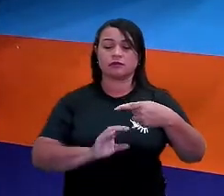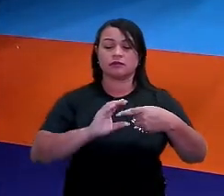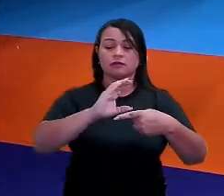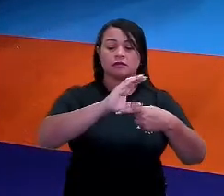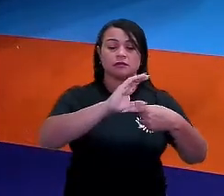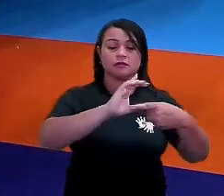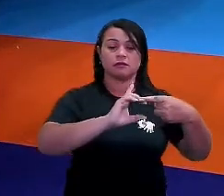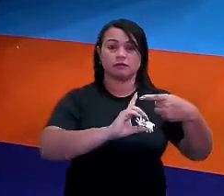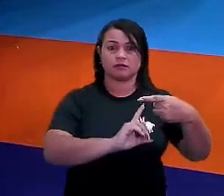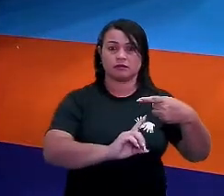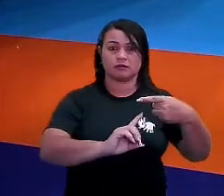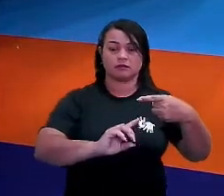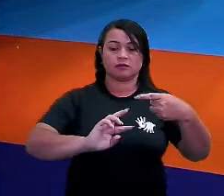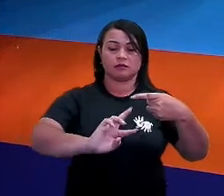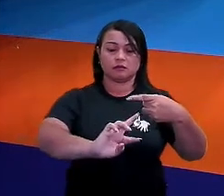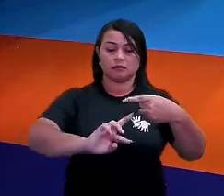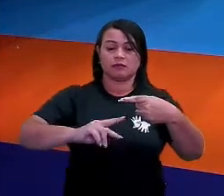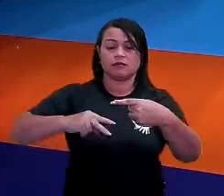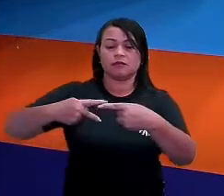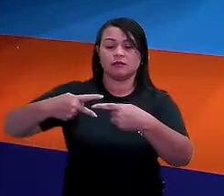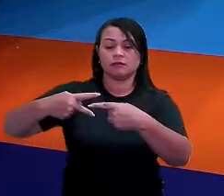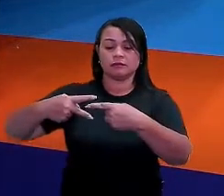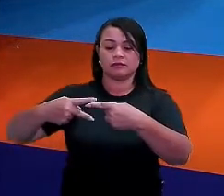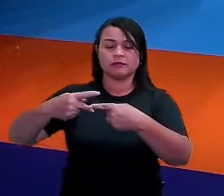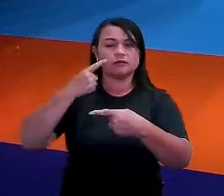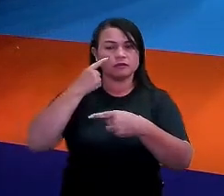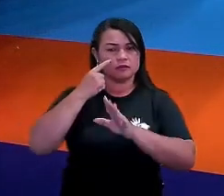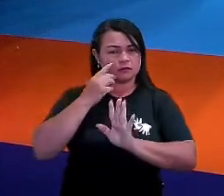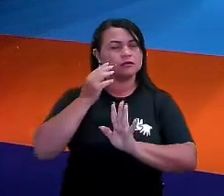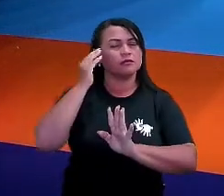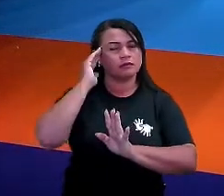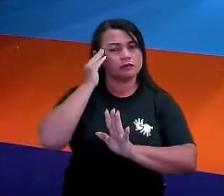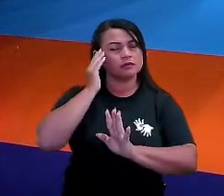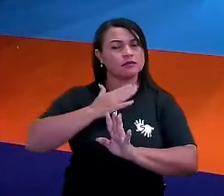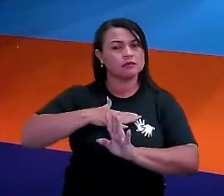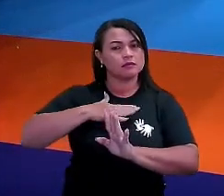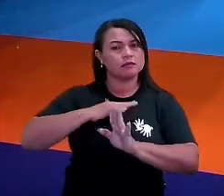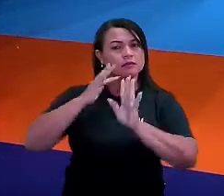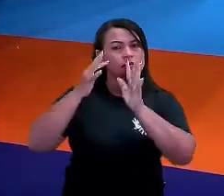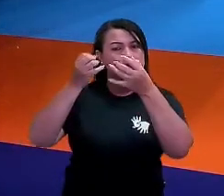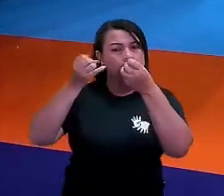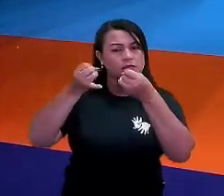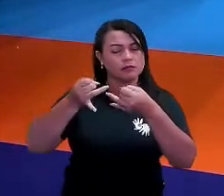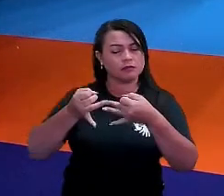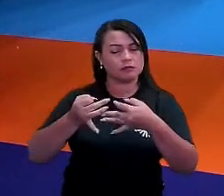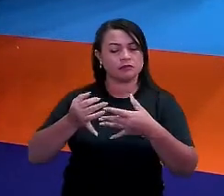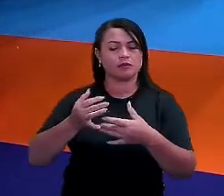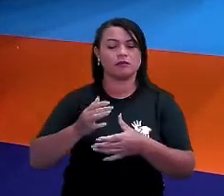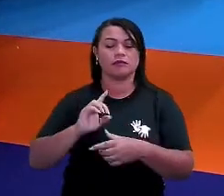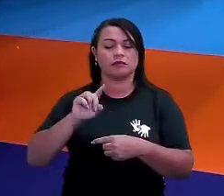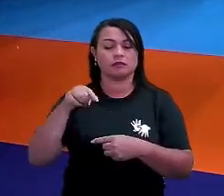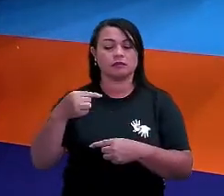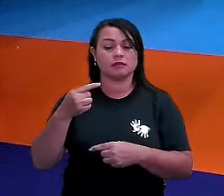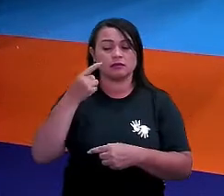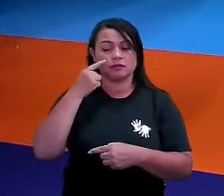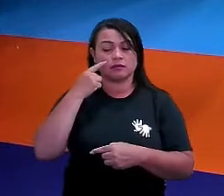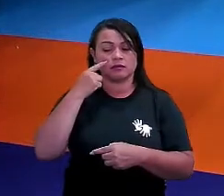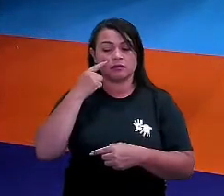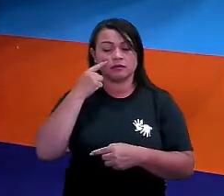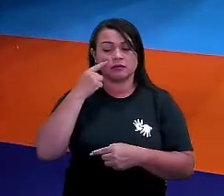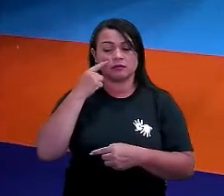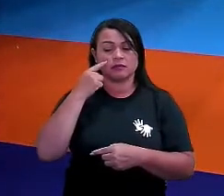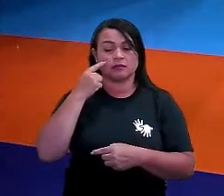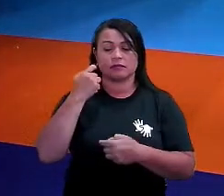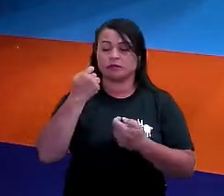segunda, vocês vão entender por que eu coloquei dessa forma, tá? Vai ter uma exemplificação mais a seguir. Não precisa colocar dessa forma